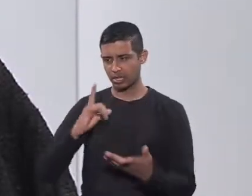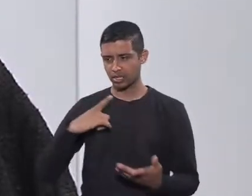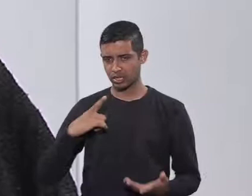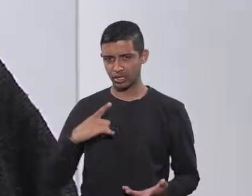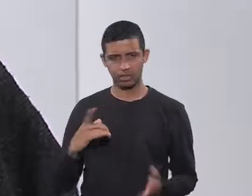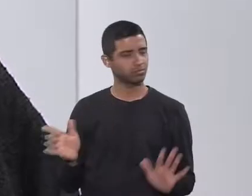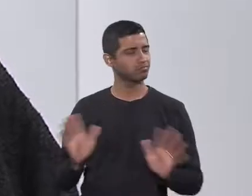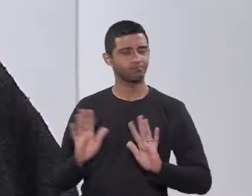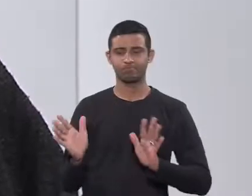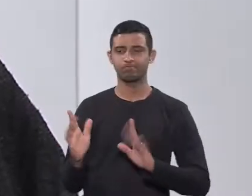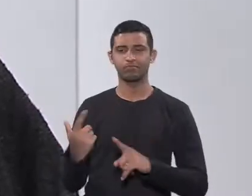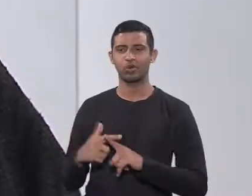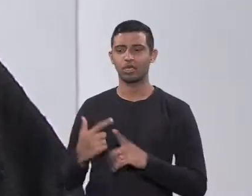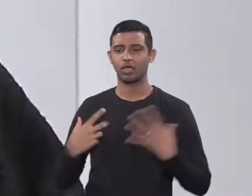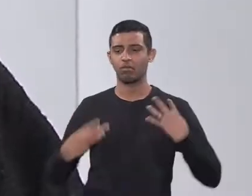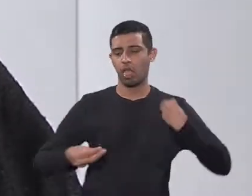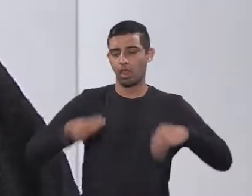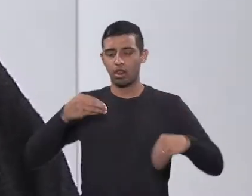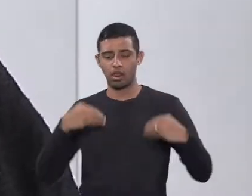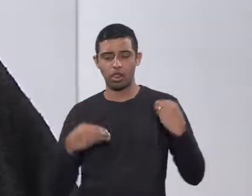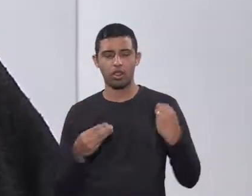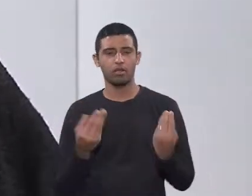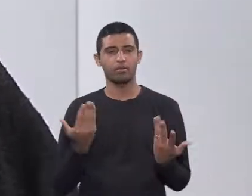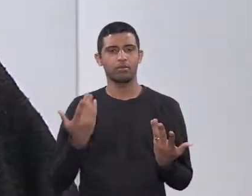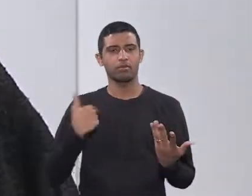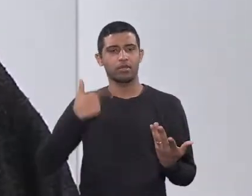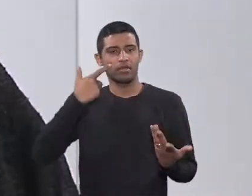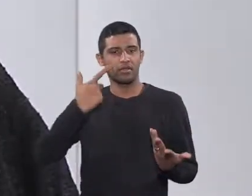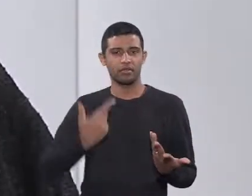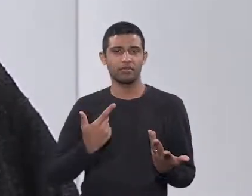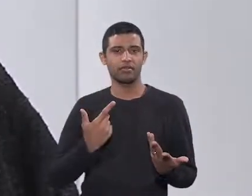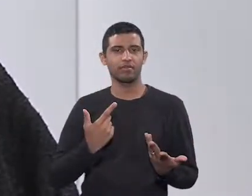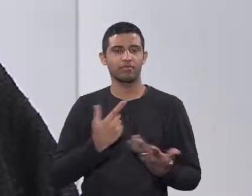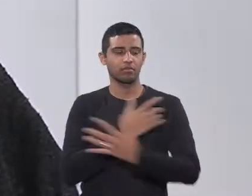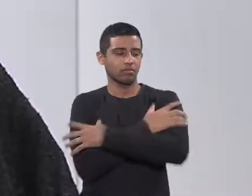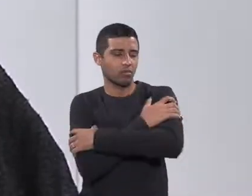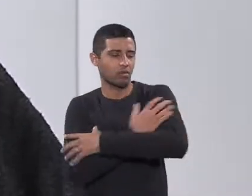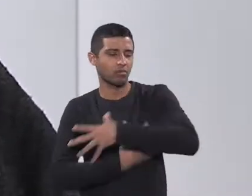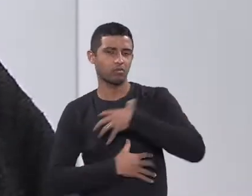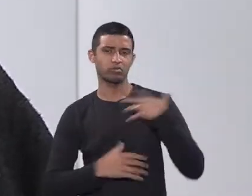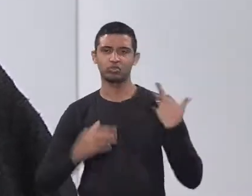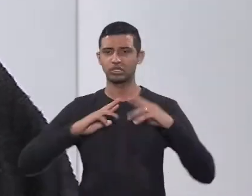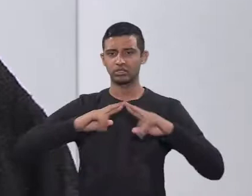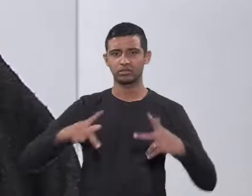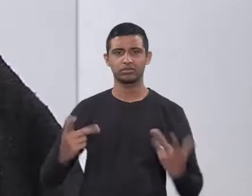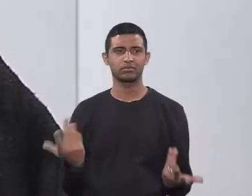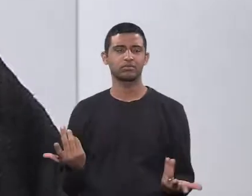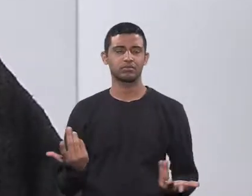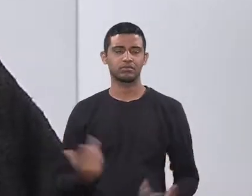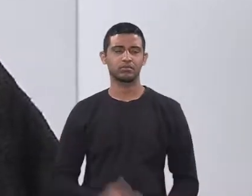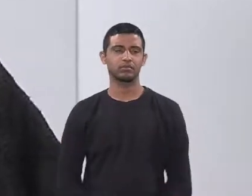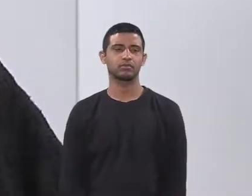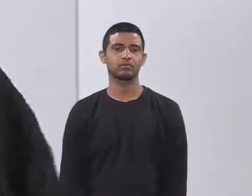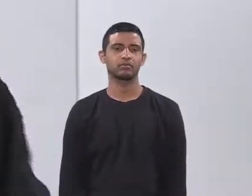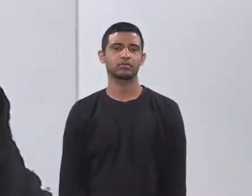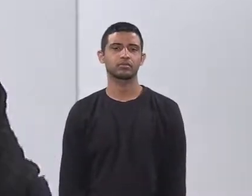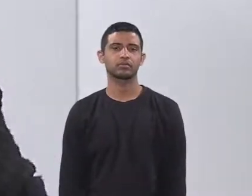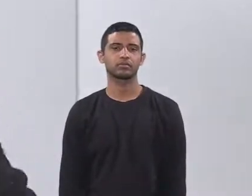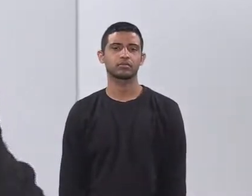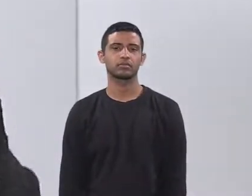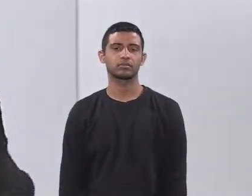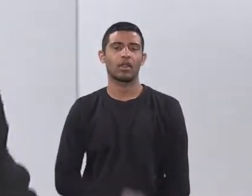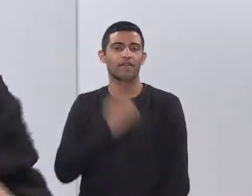têm flacidez de articulações, eles têm a musculatura diferenciada, eles,